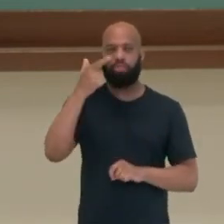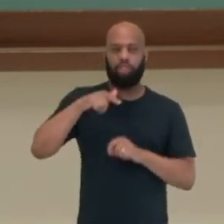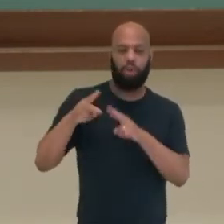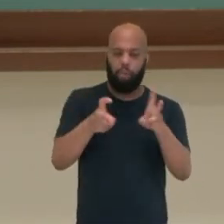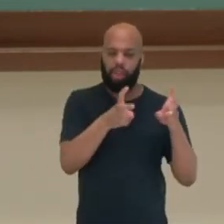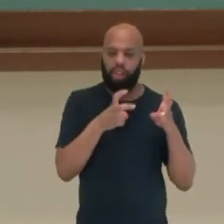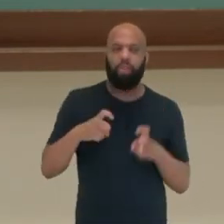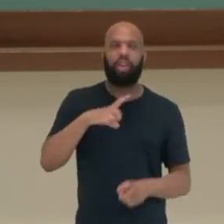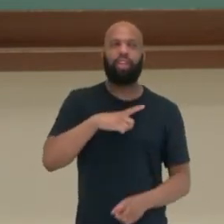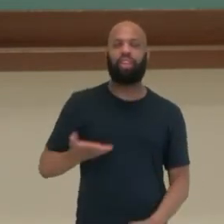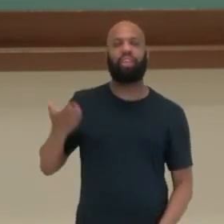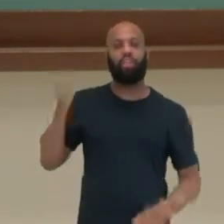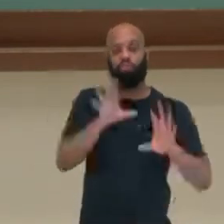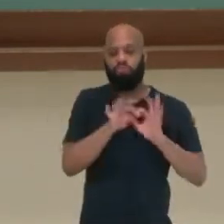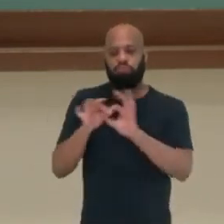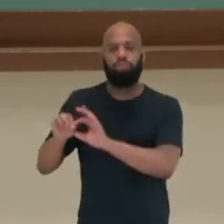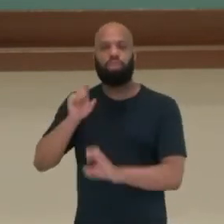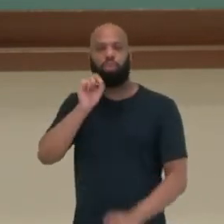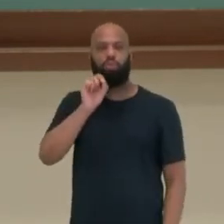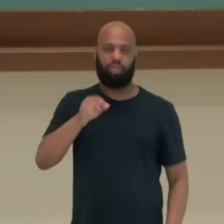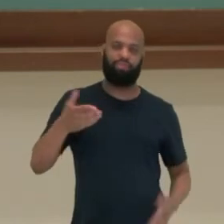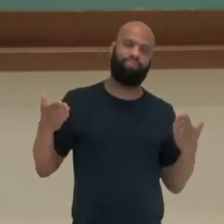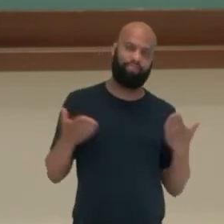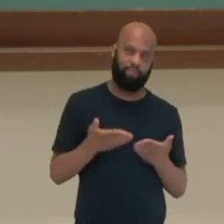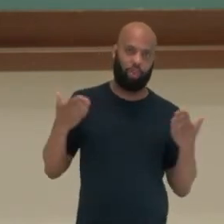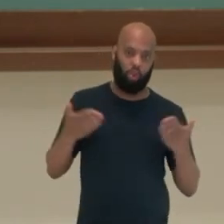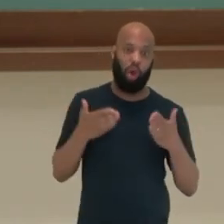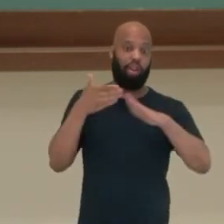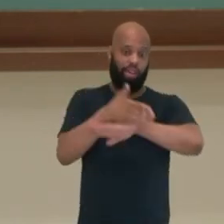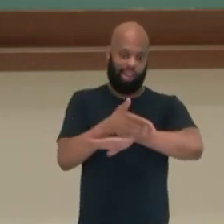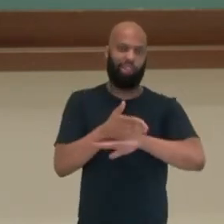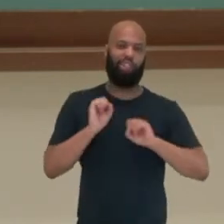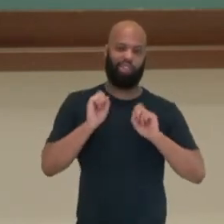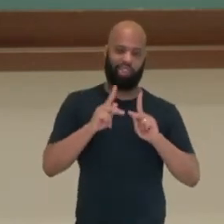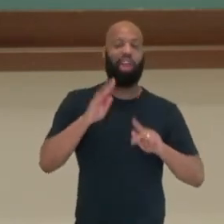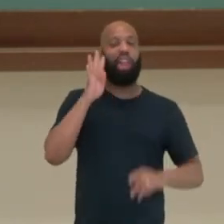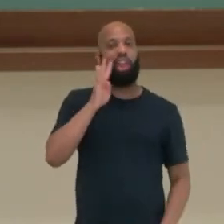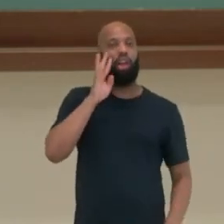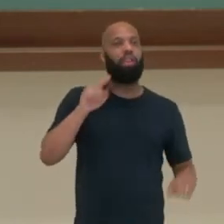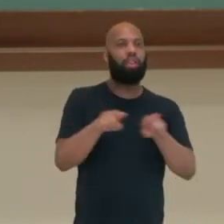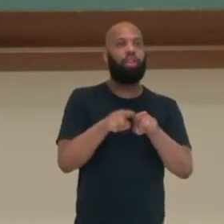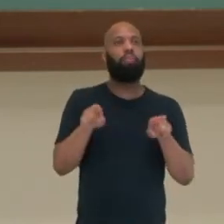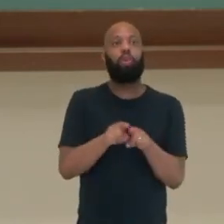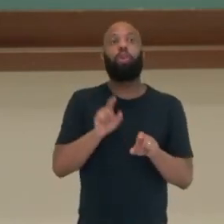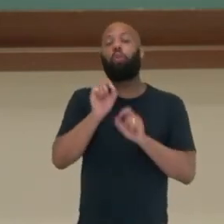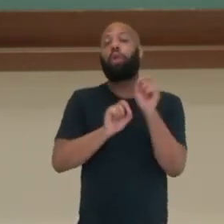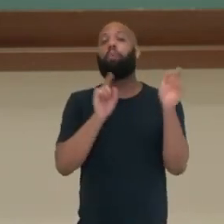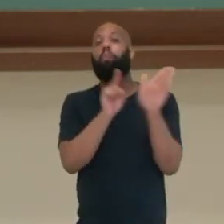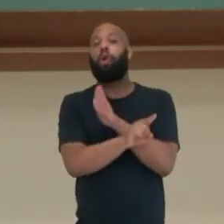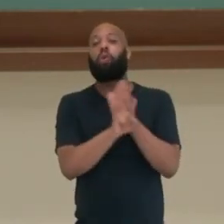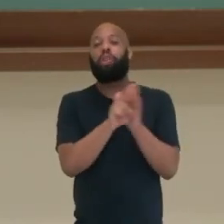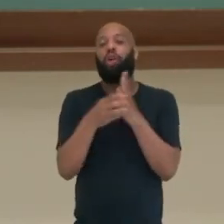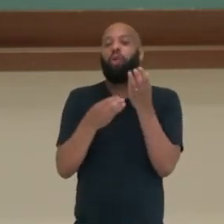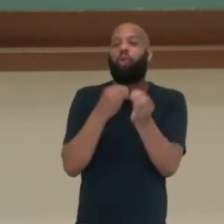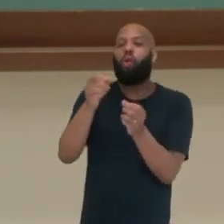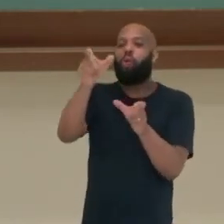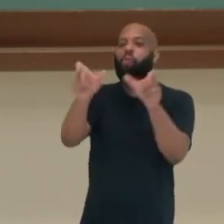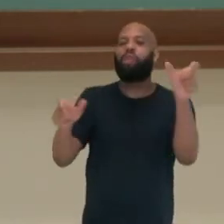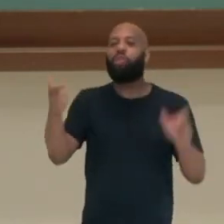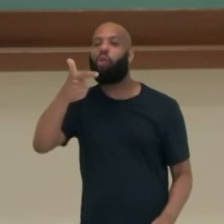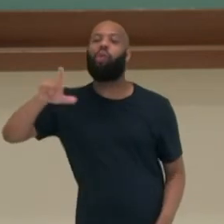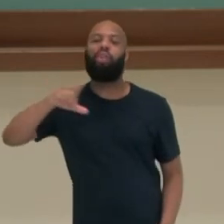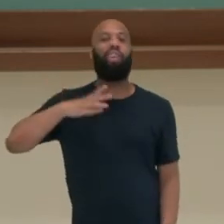percebeu desse contexto em que você está inserido. E é legal observar também como cada pessoa tem